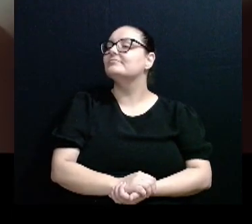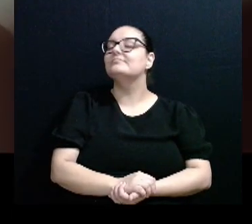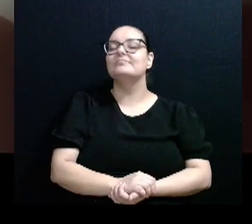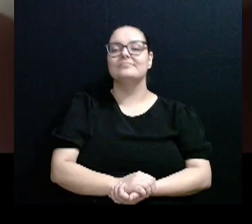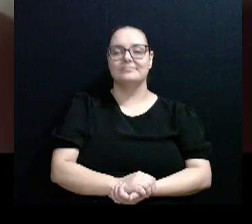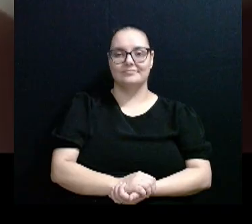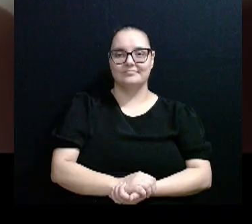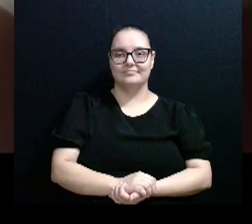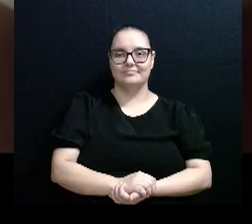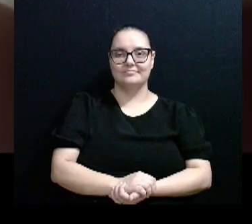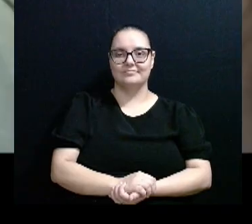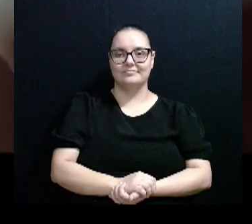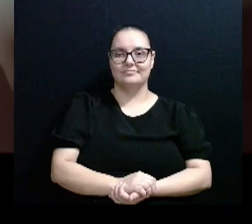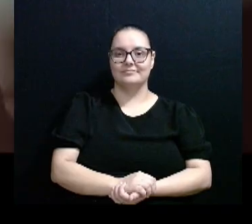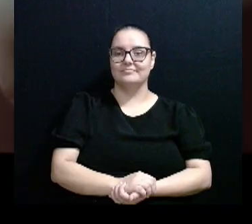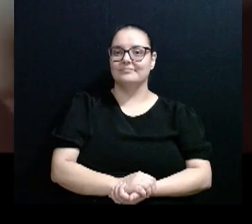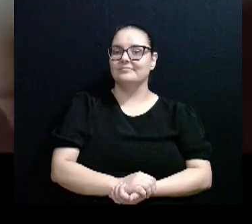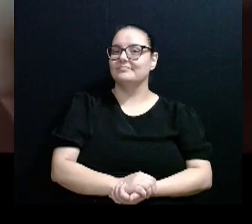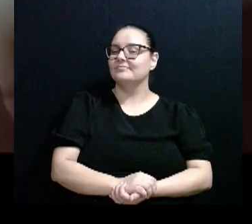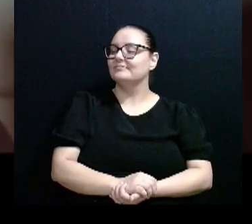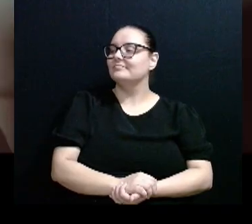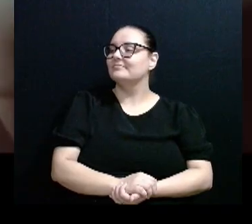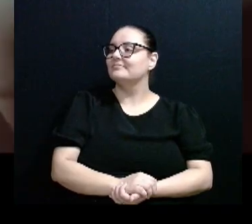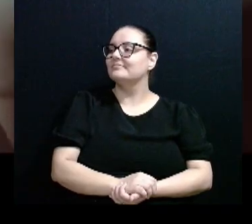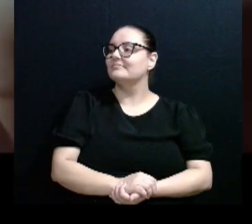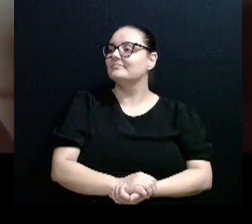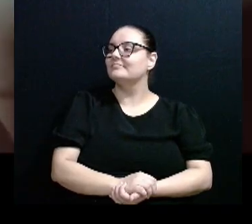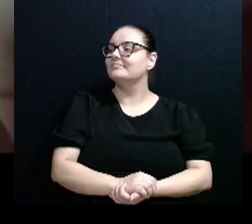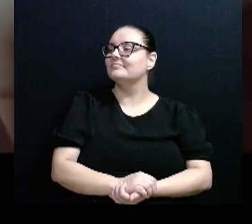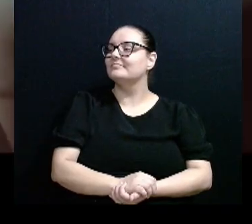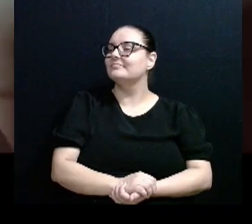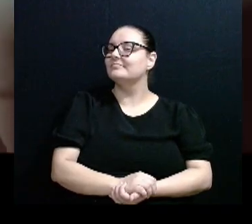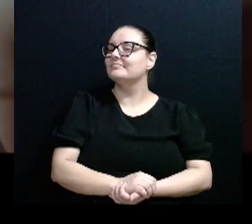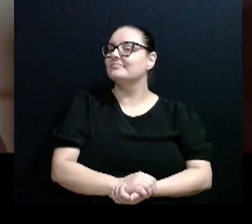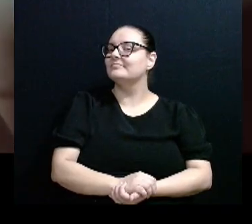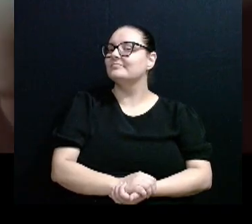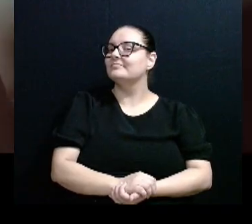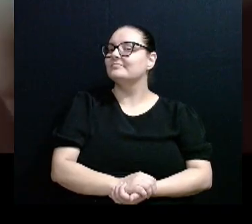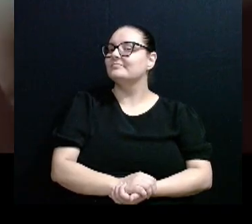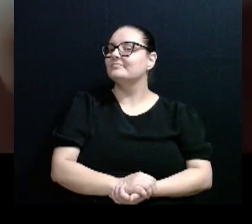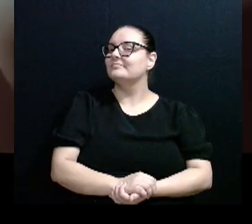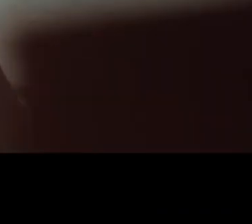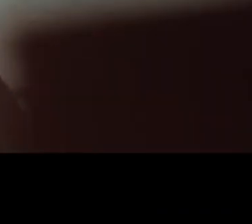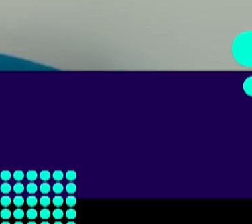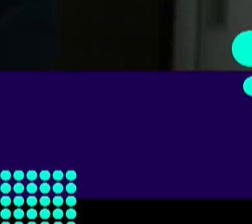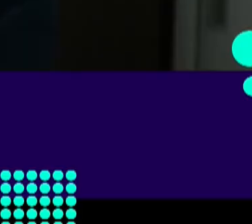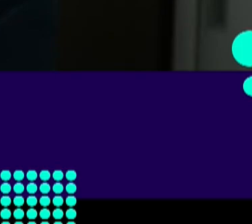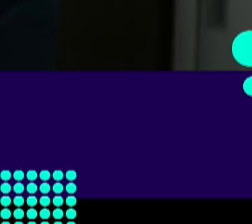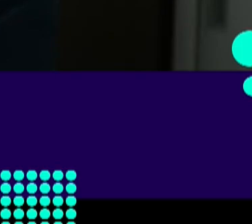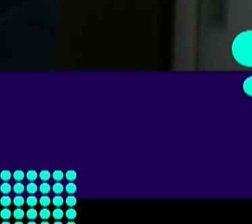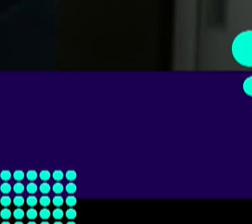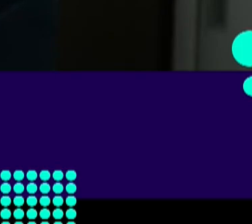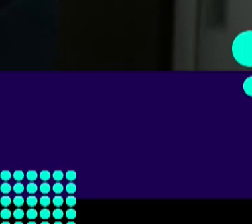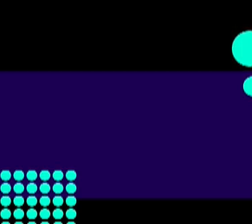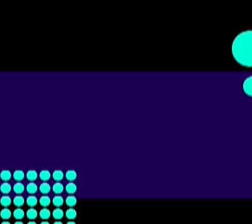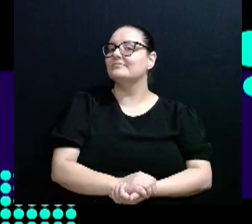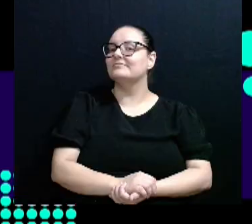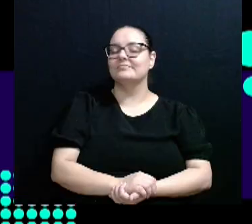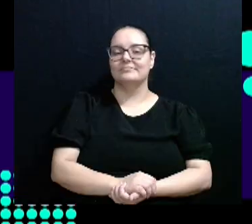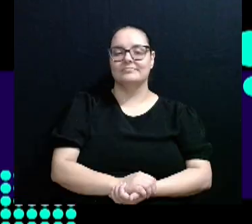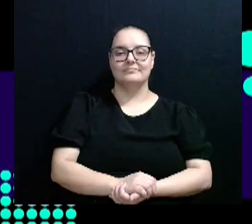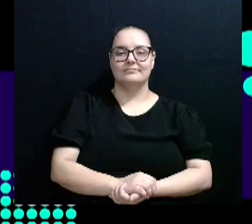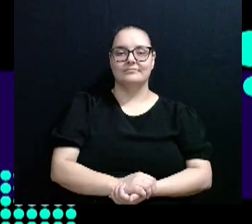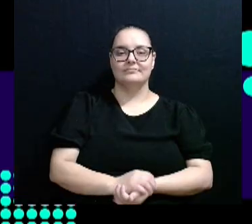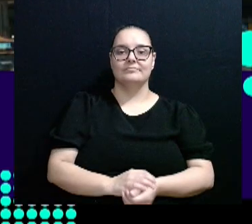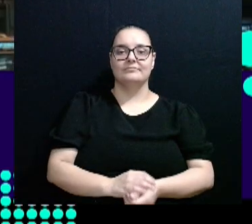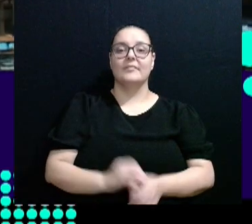Virei bandido, virei viado e não tem mais volta. Ser viado não tem mais volta. Ainda bem. tô super adaptado. Família de Aluguel é